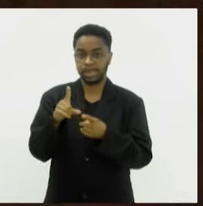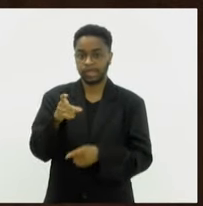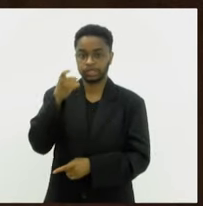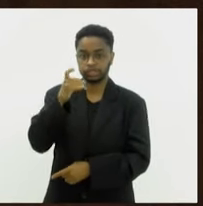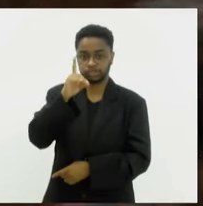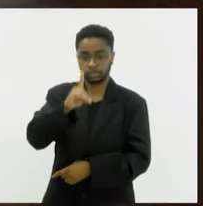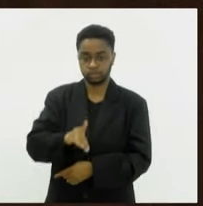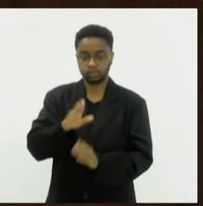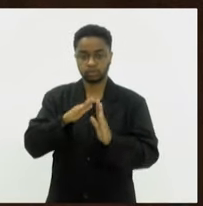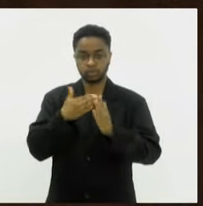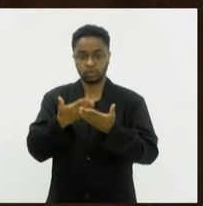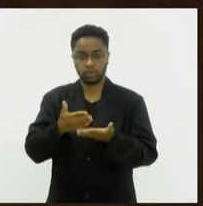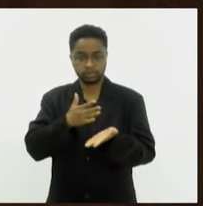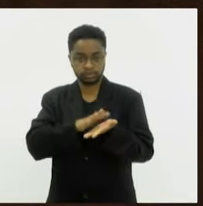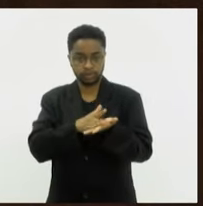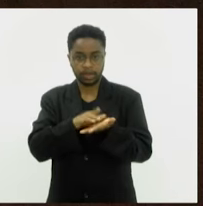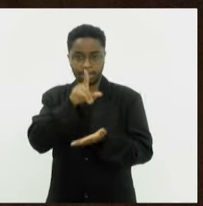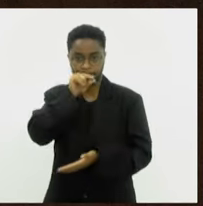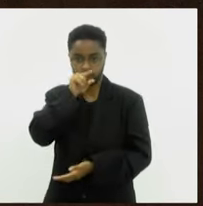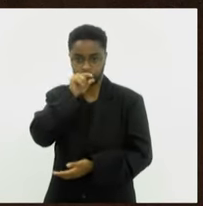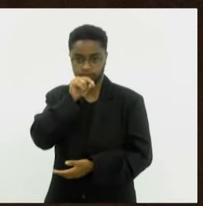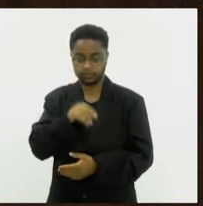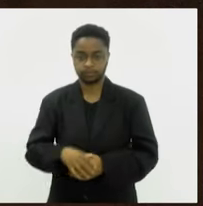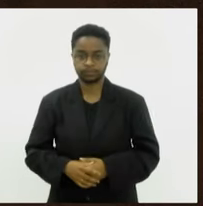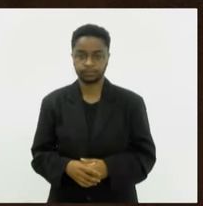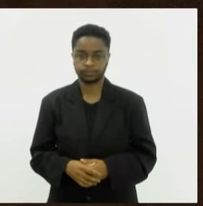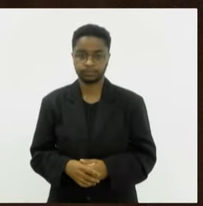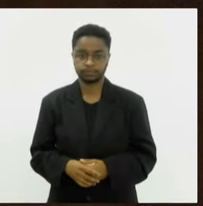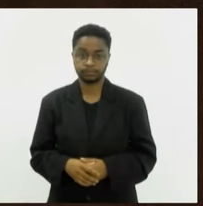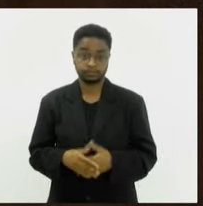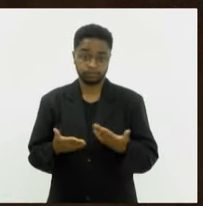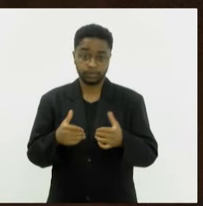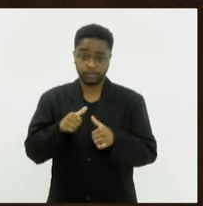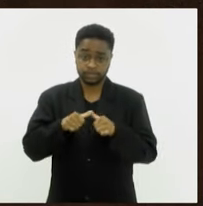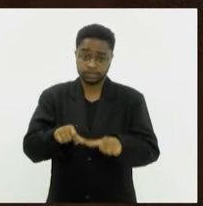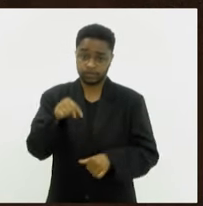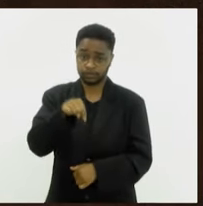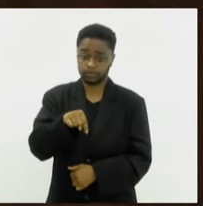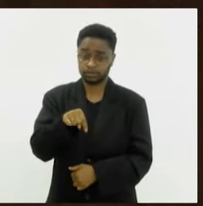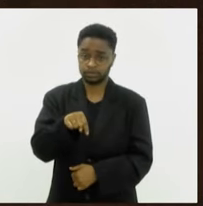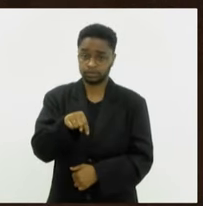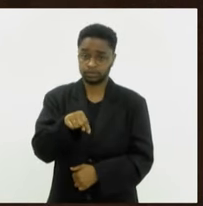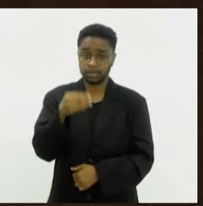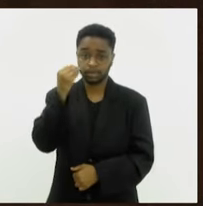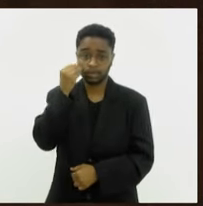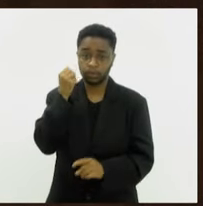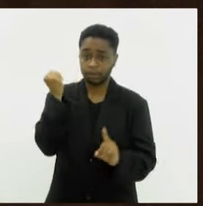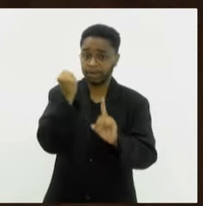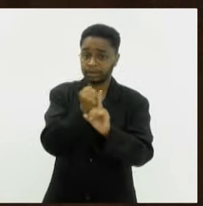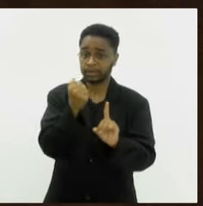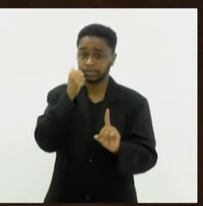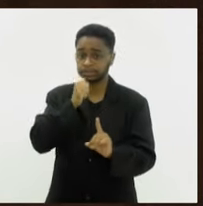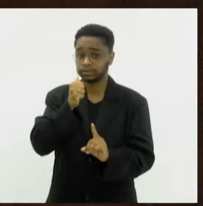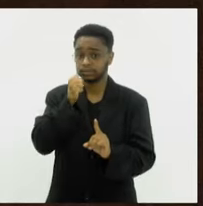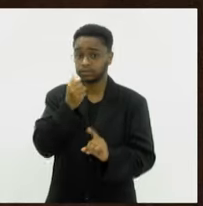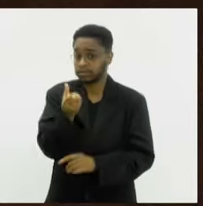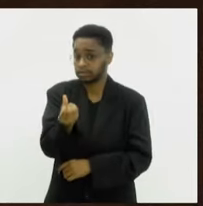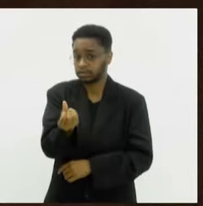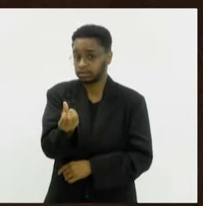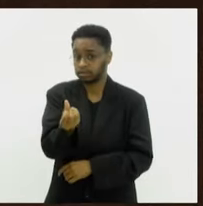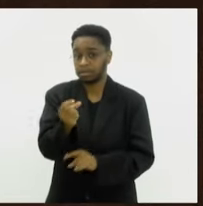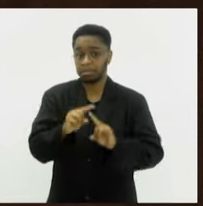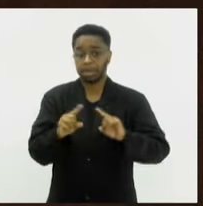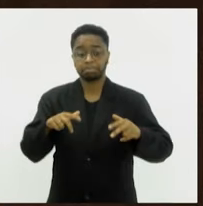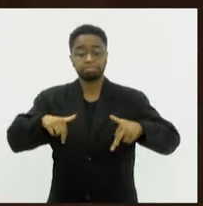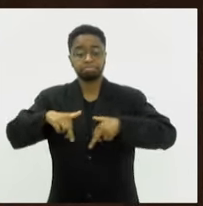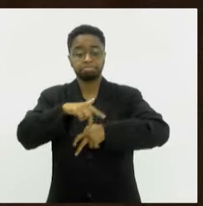Samba Beija-Flor. Ele estava aqui na Assembleia. Ele tentou matar 6 mulheres e estava